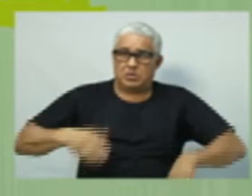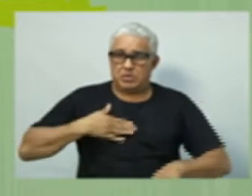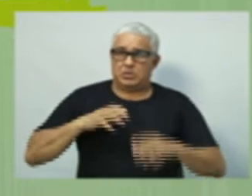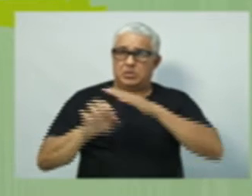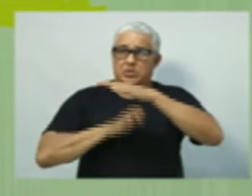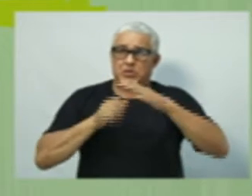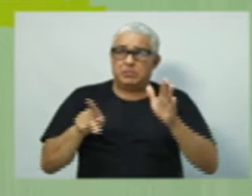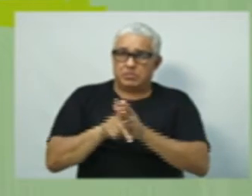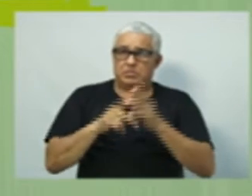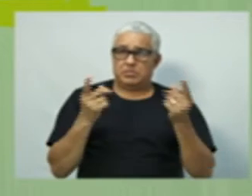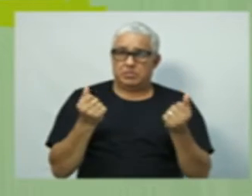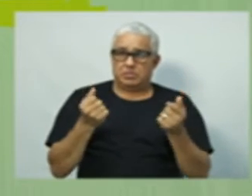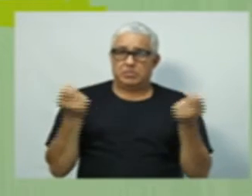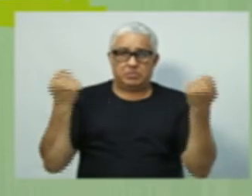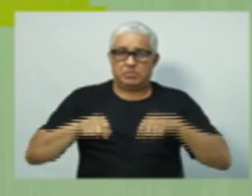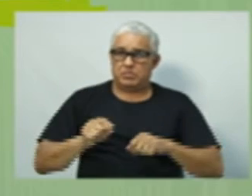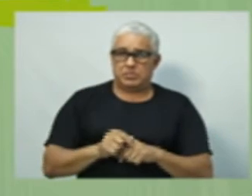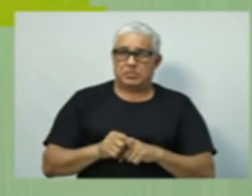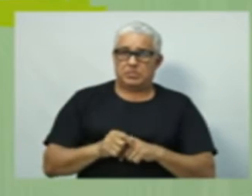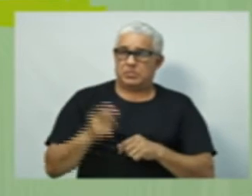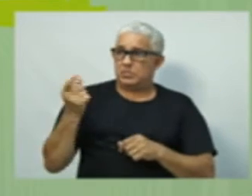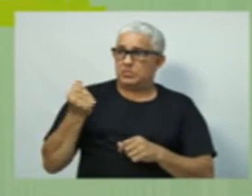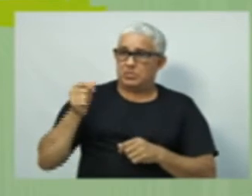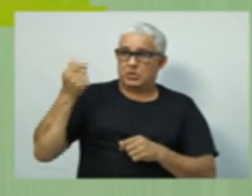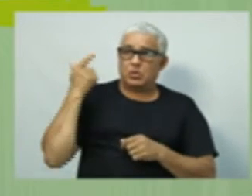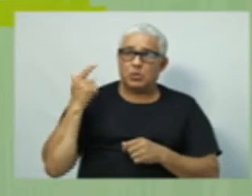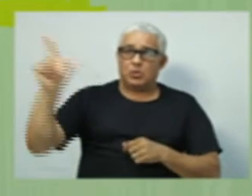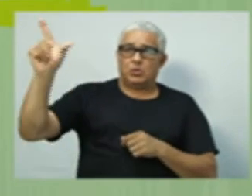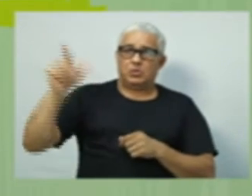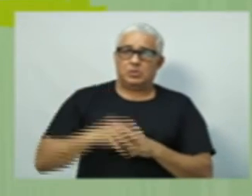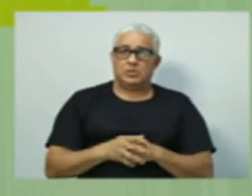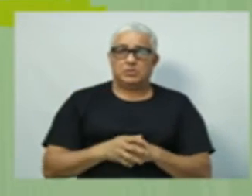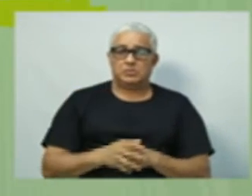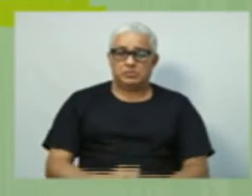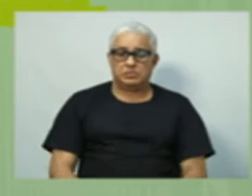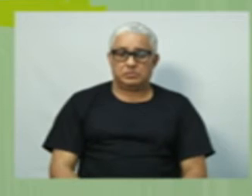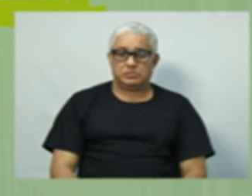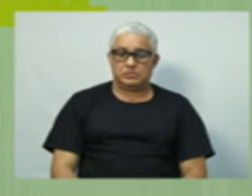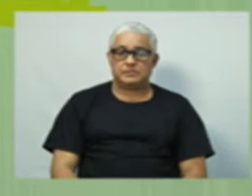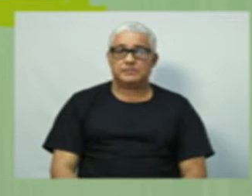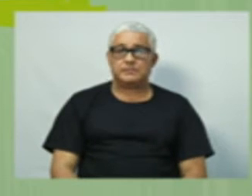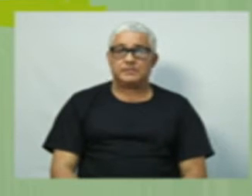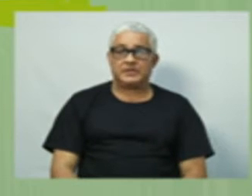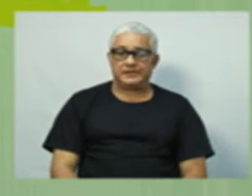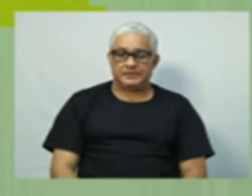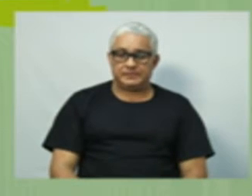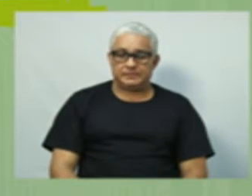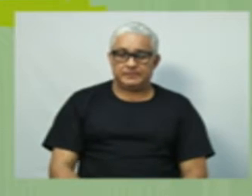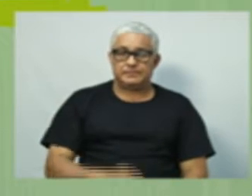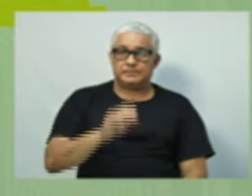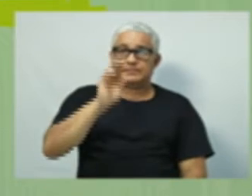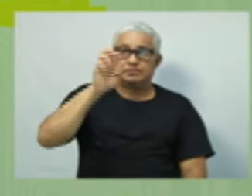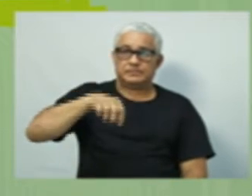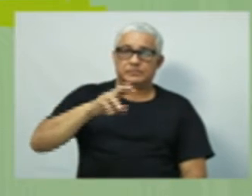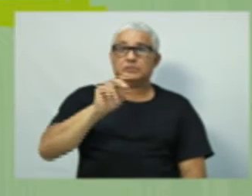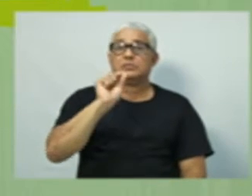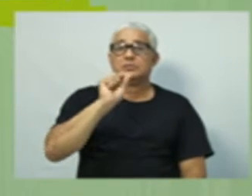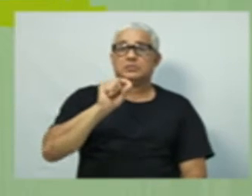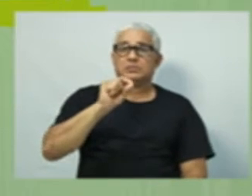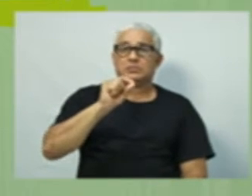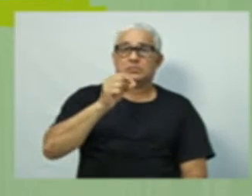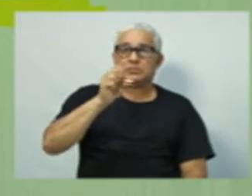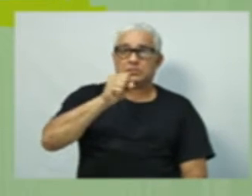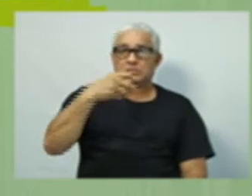capital próprio não precisa de participação de capital de terceiros seja ele apresenta é esses bens representam 84